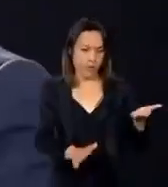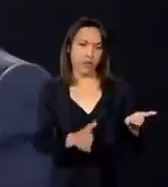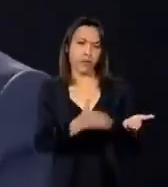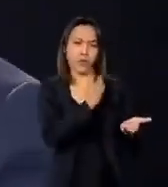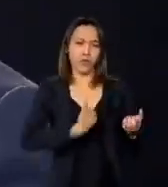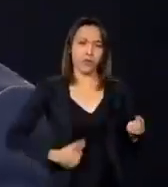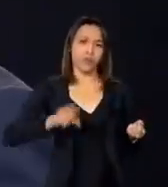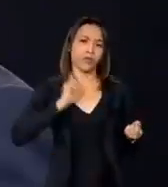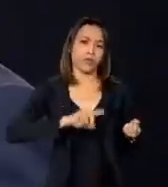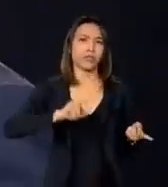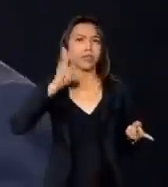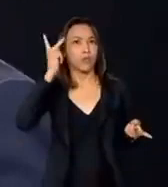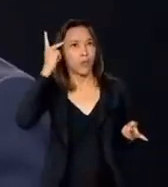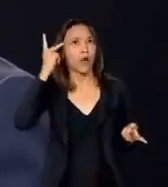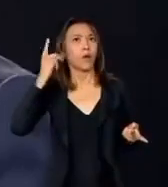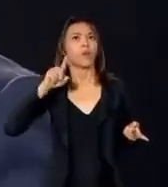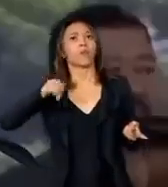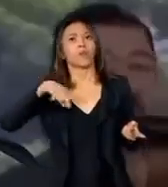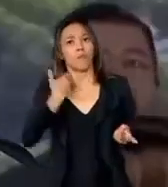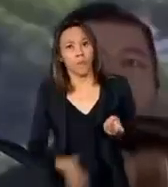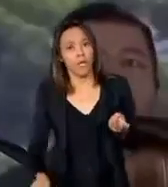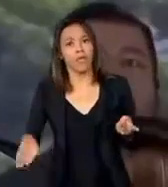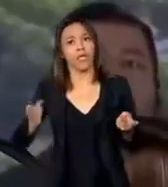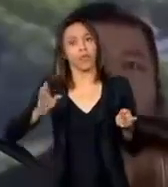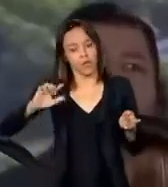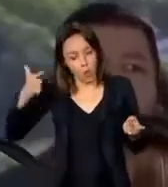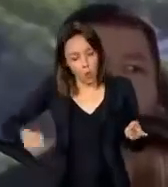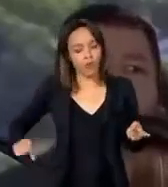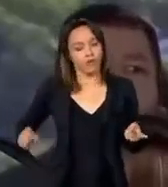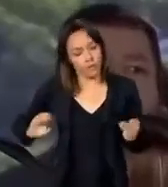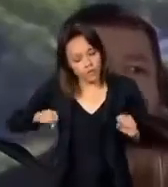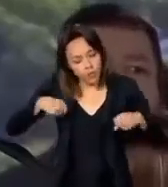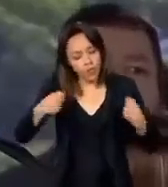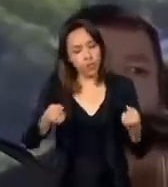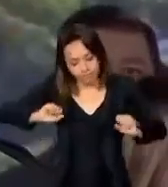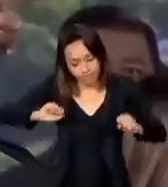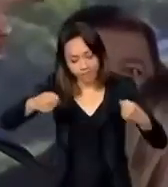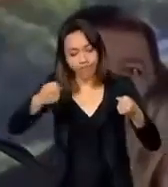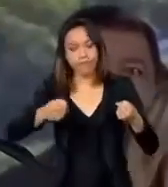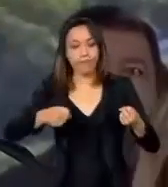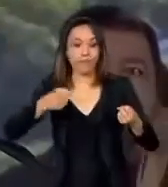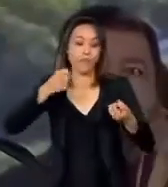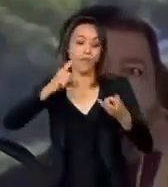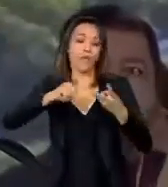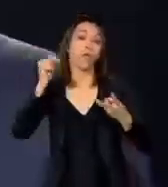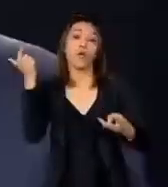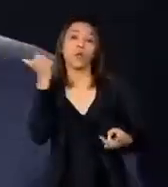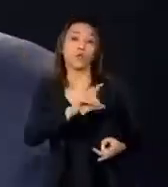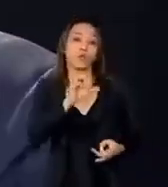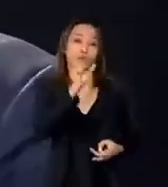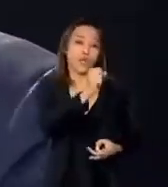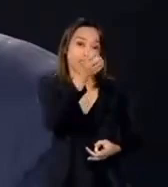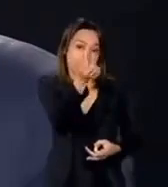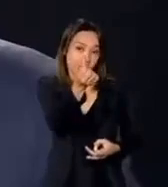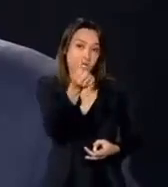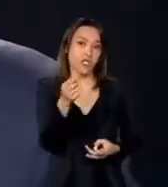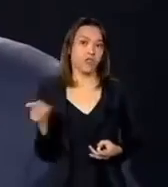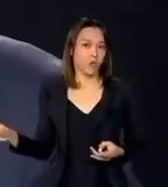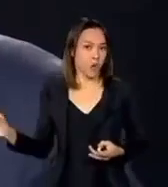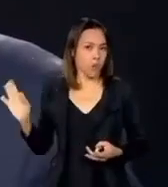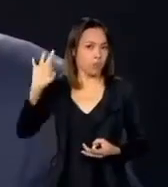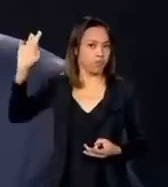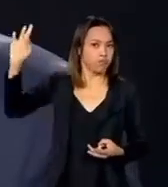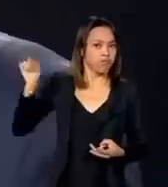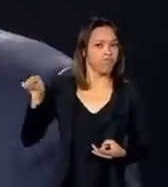para o governo de São Paulo em 82, levantou e recomeçou e não reclamou de perder. Ganhou em 86 e foi um grande